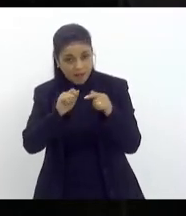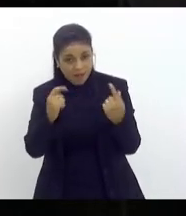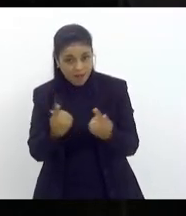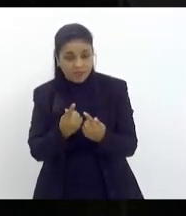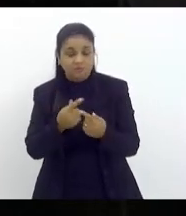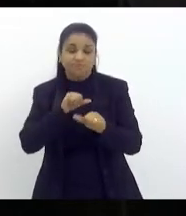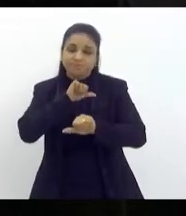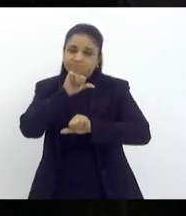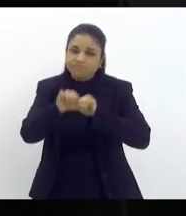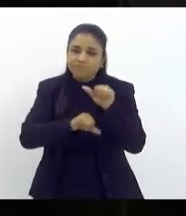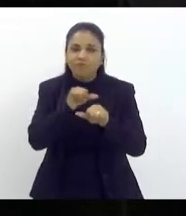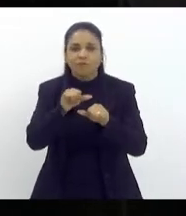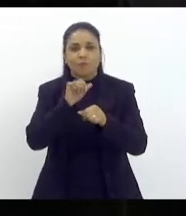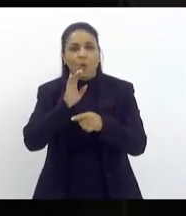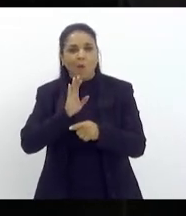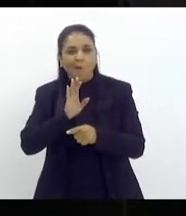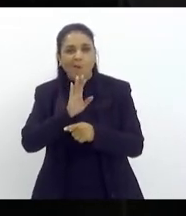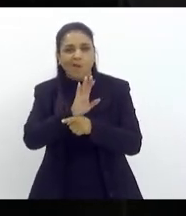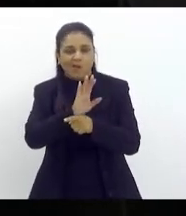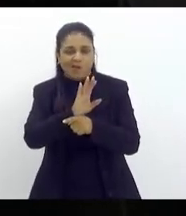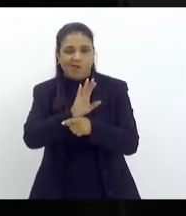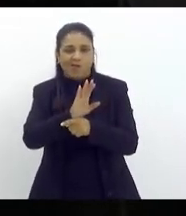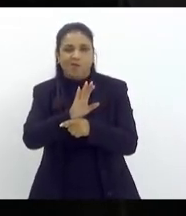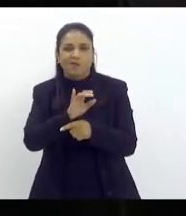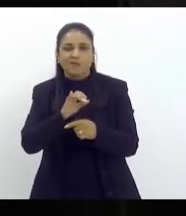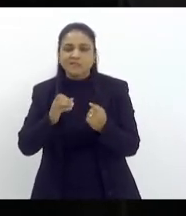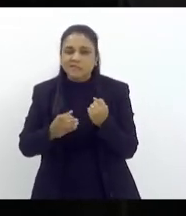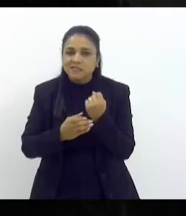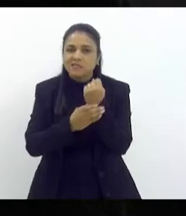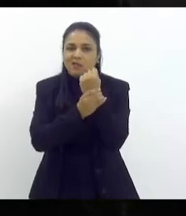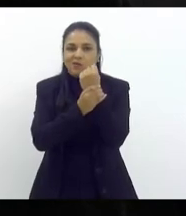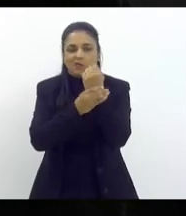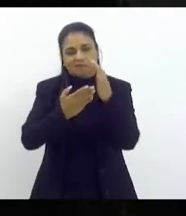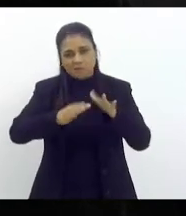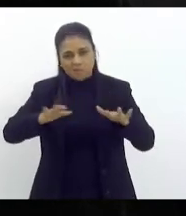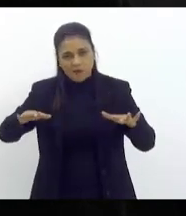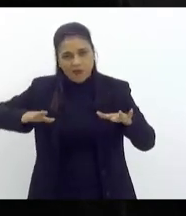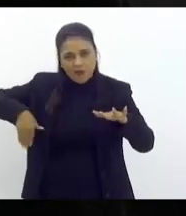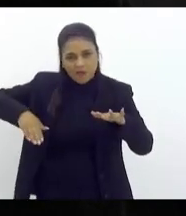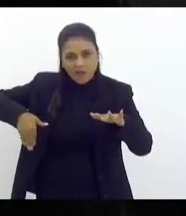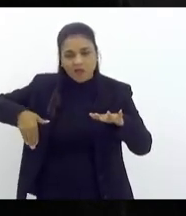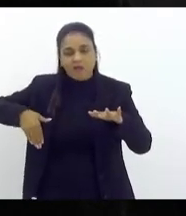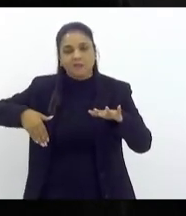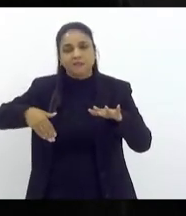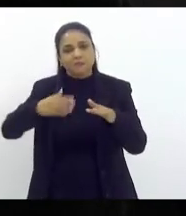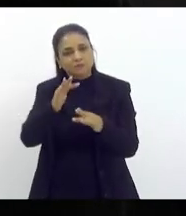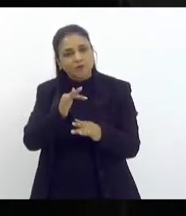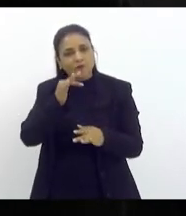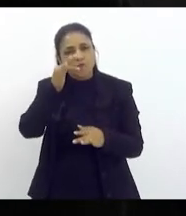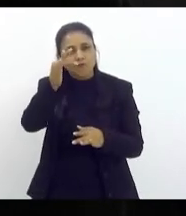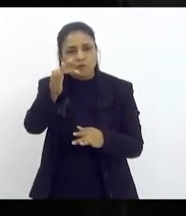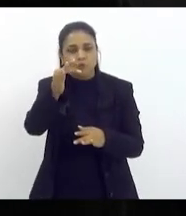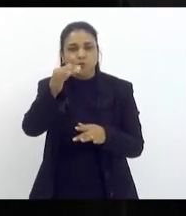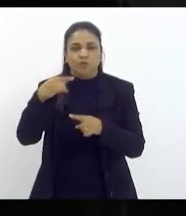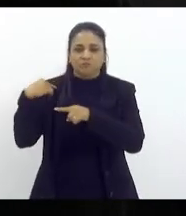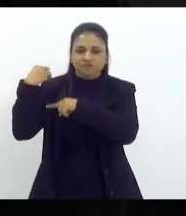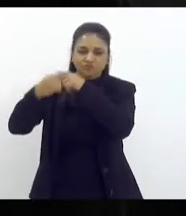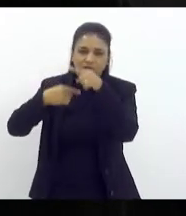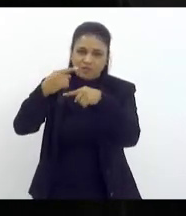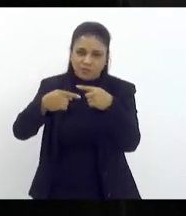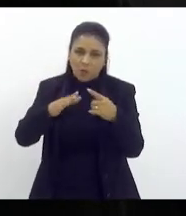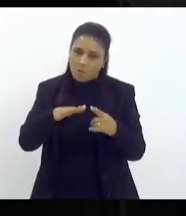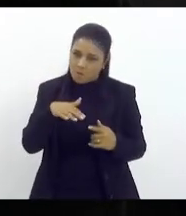é um local de exemplo de segurança nas praias e deixar um legado duradouro para as futuras gerações